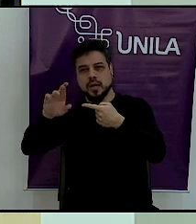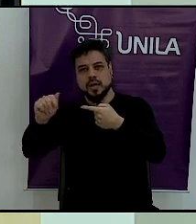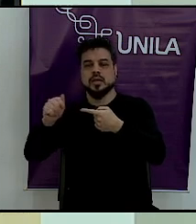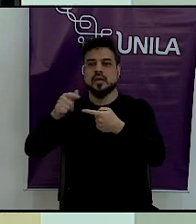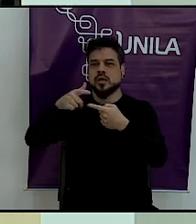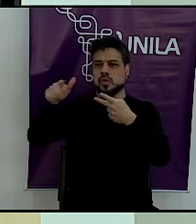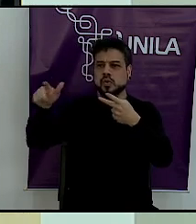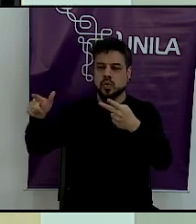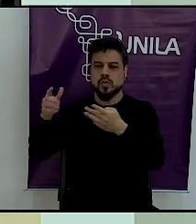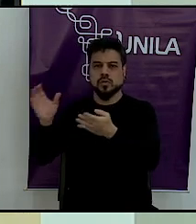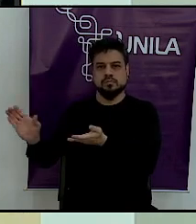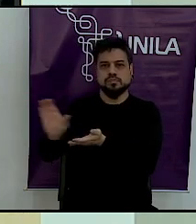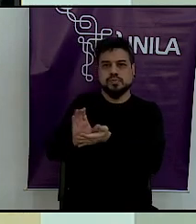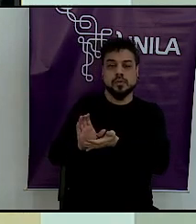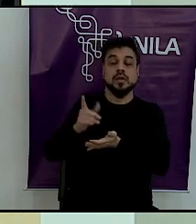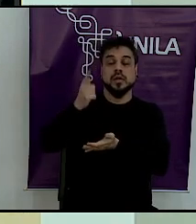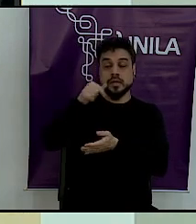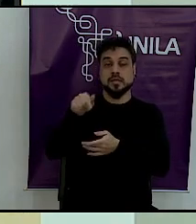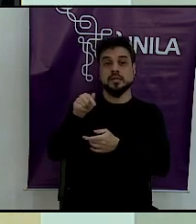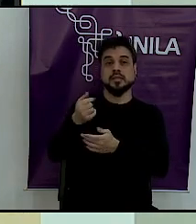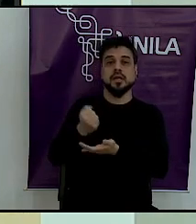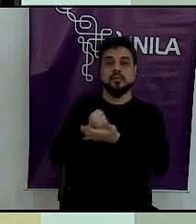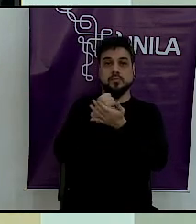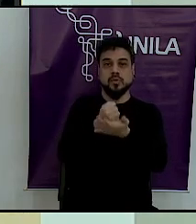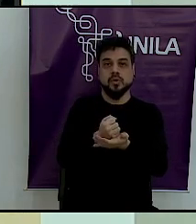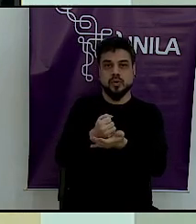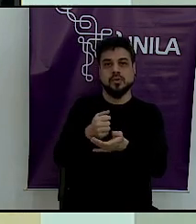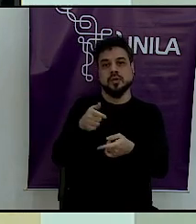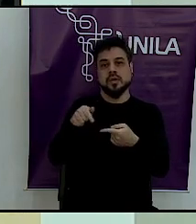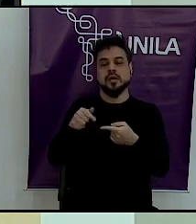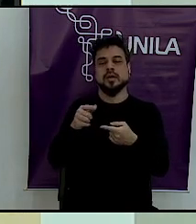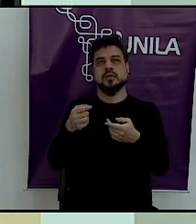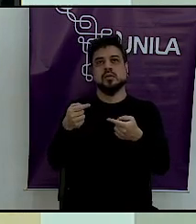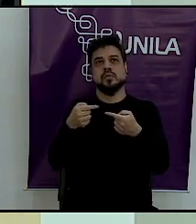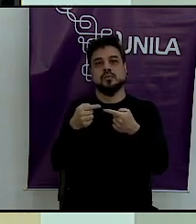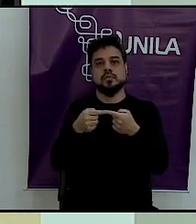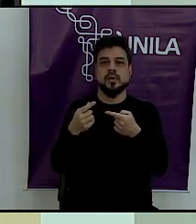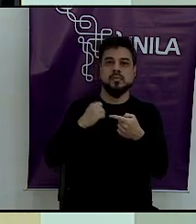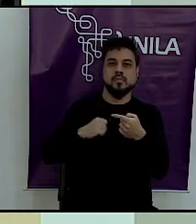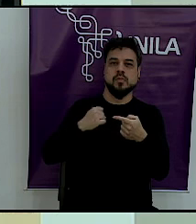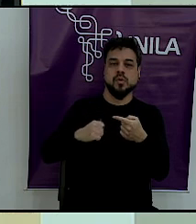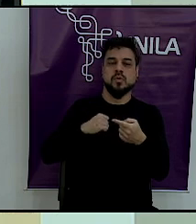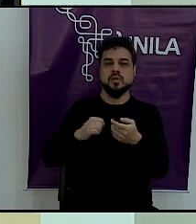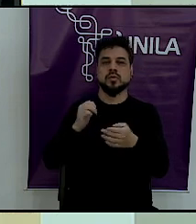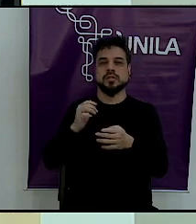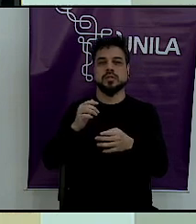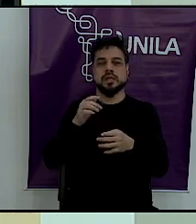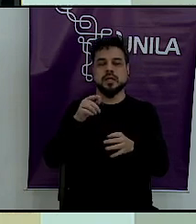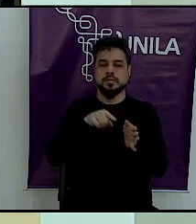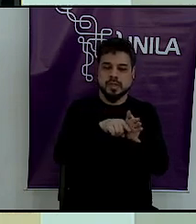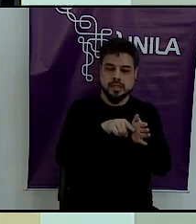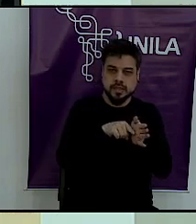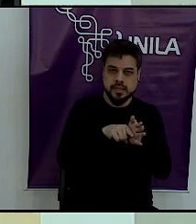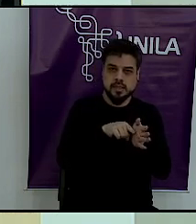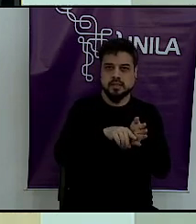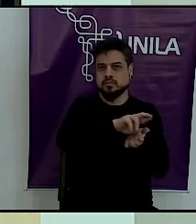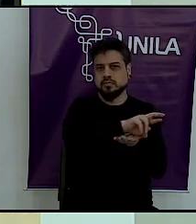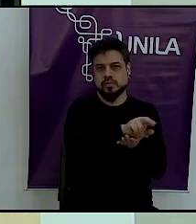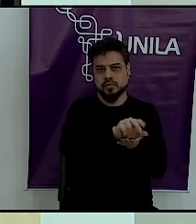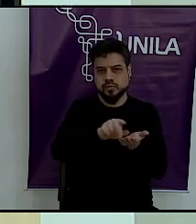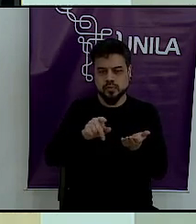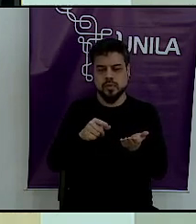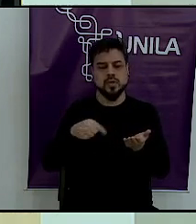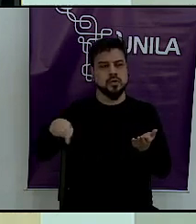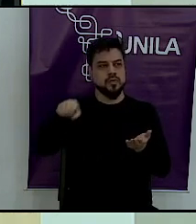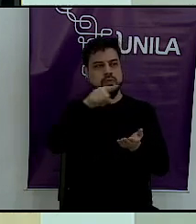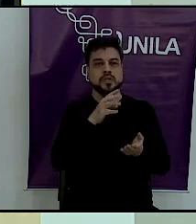maiores recursos e isso vai se refletir em bolsas de extensão, pesquisa, iniciação científica e tantas outras demandas que